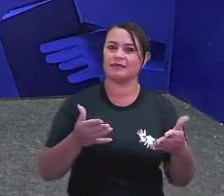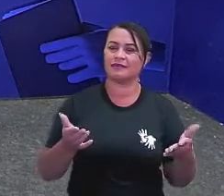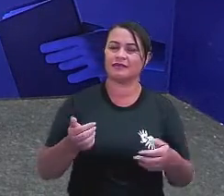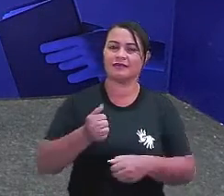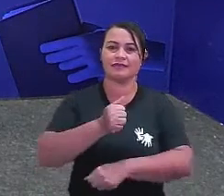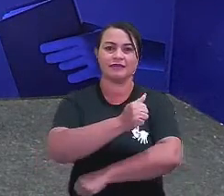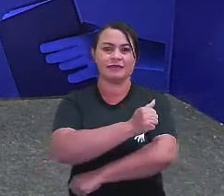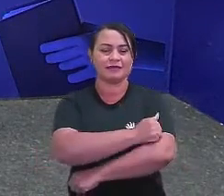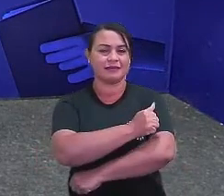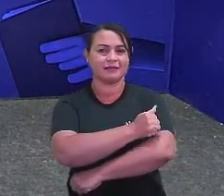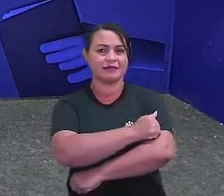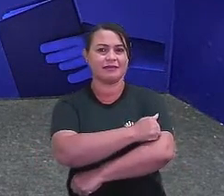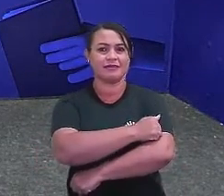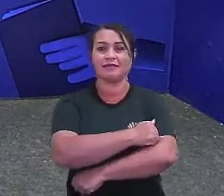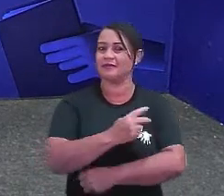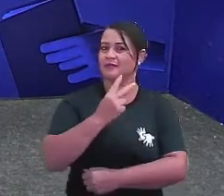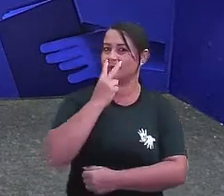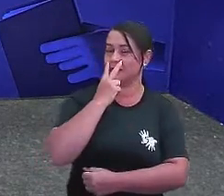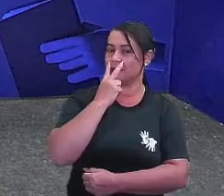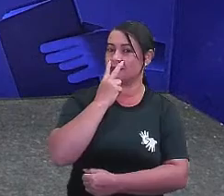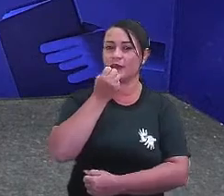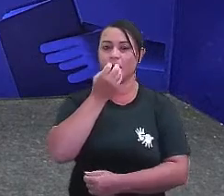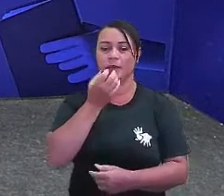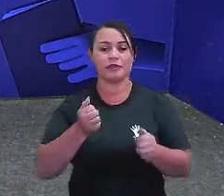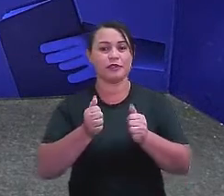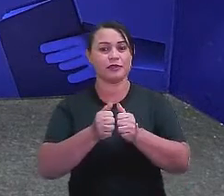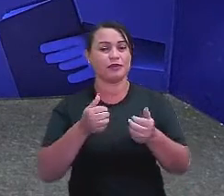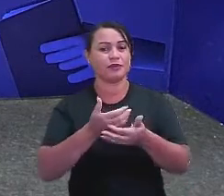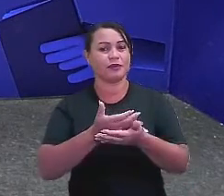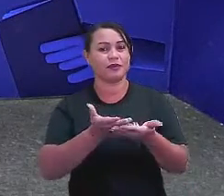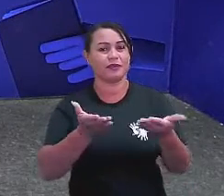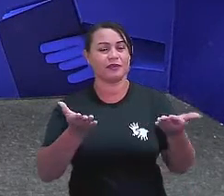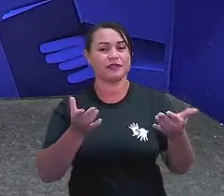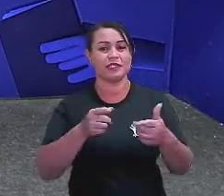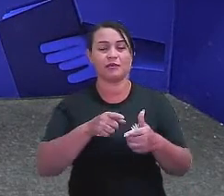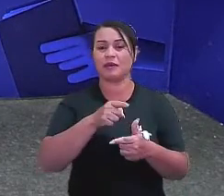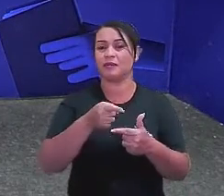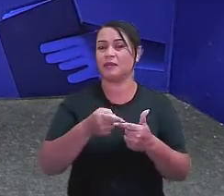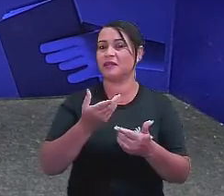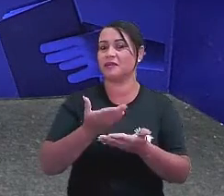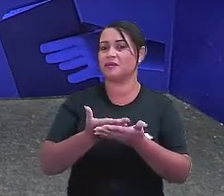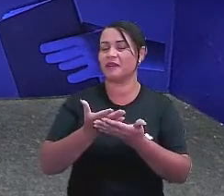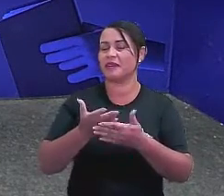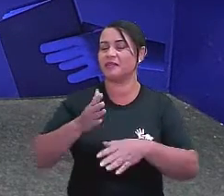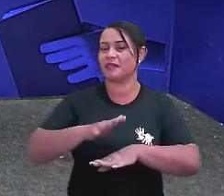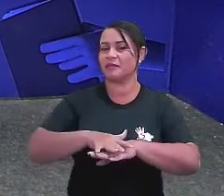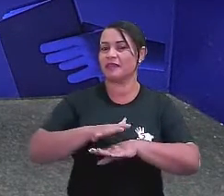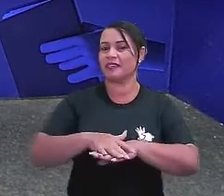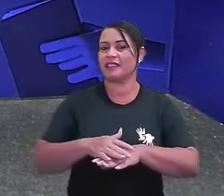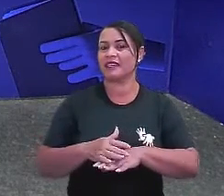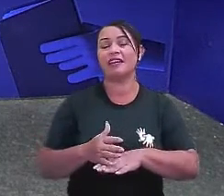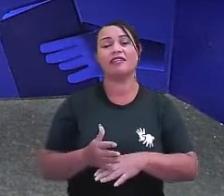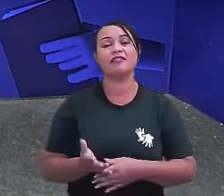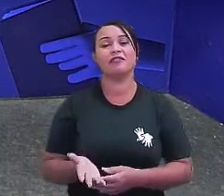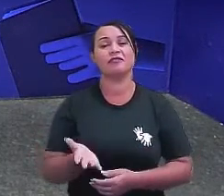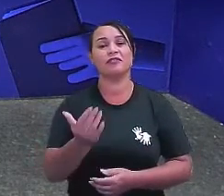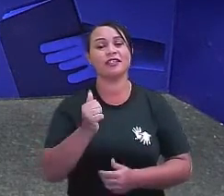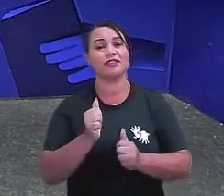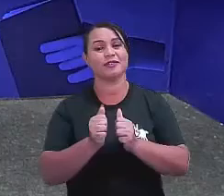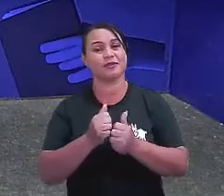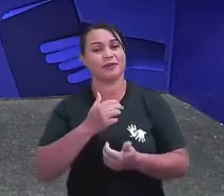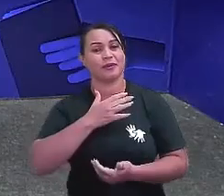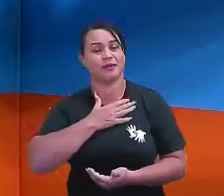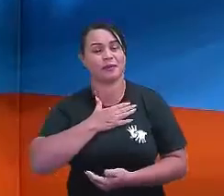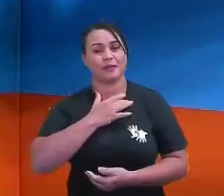estudantes da Rede Municipal da Vitória de Santo Antão. Que bom estar aqui com vocês para mais uma aula de matemática. Então, vem